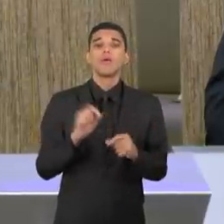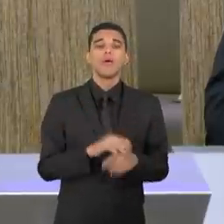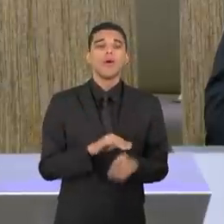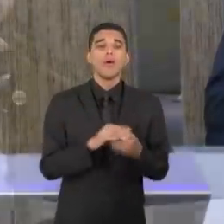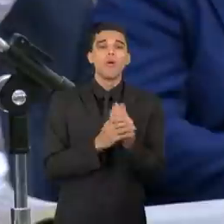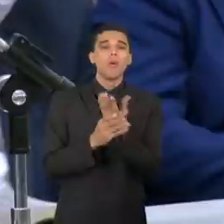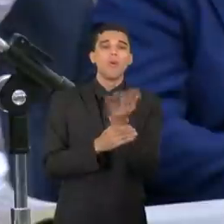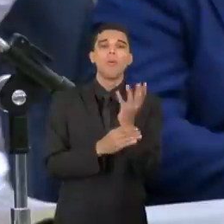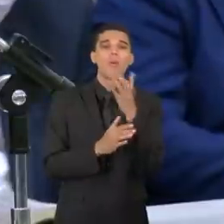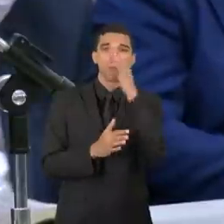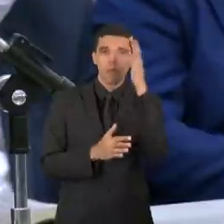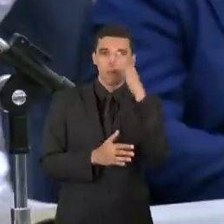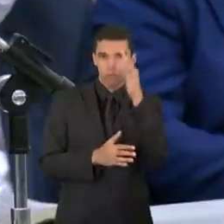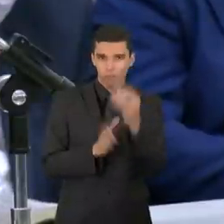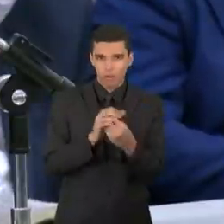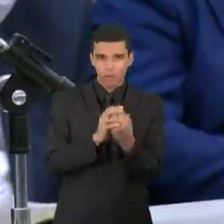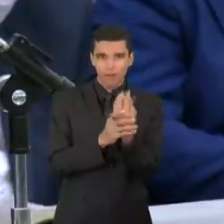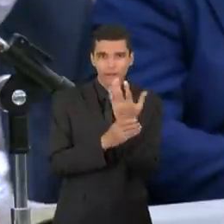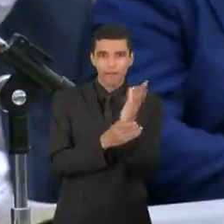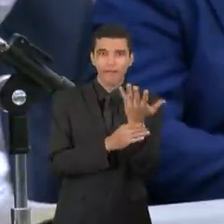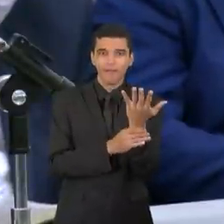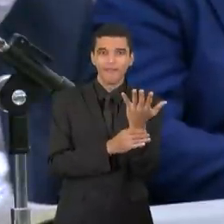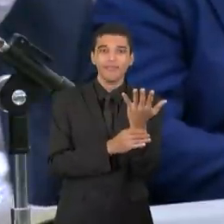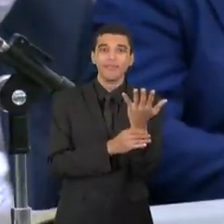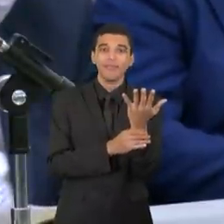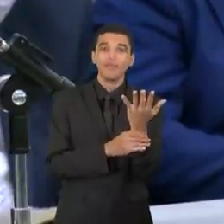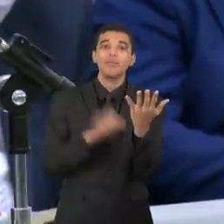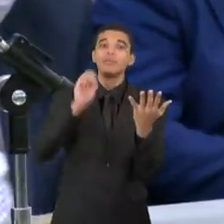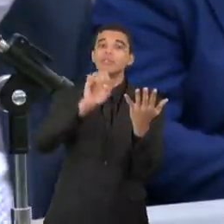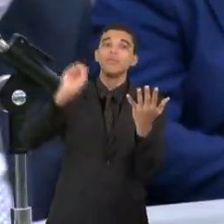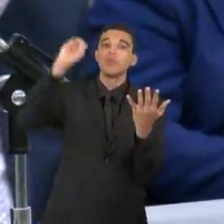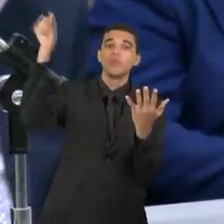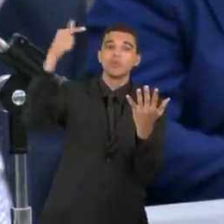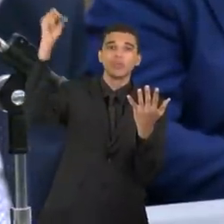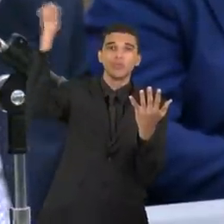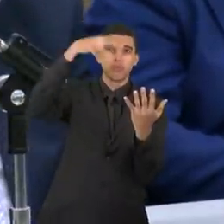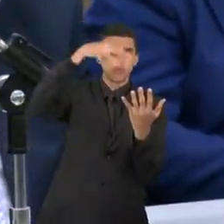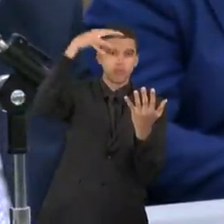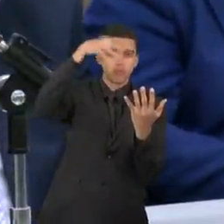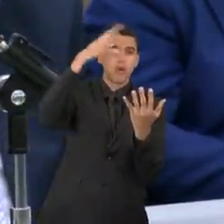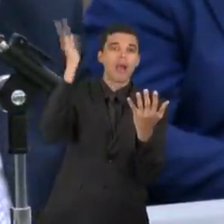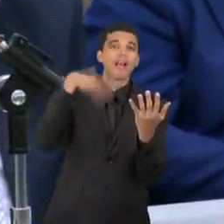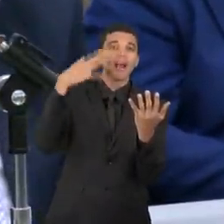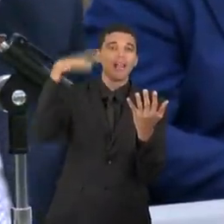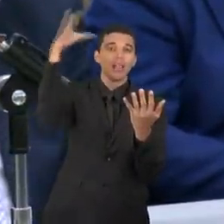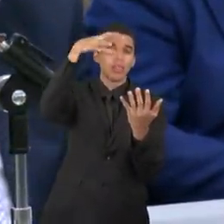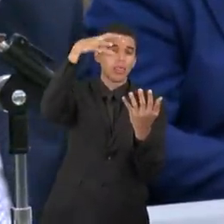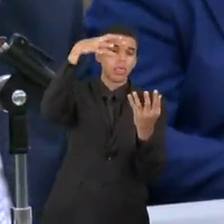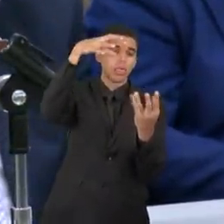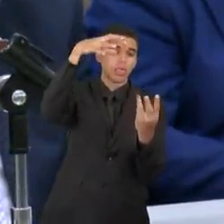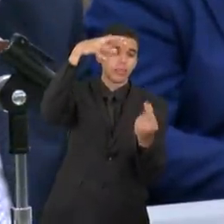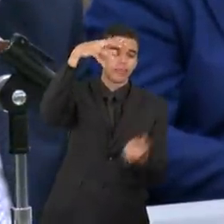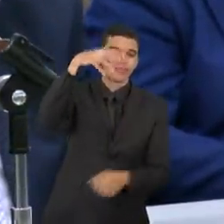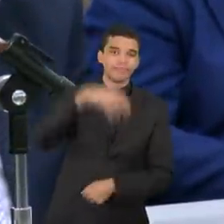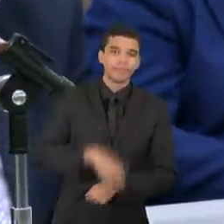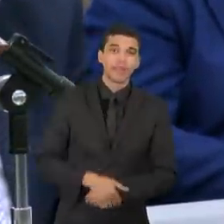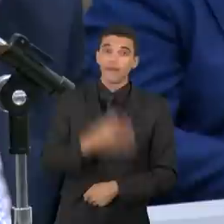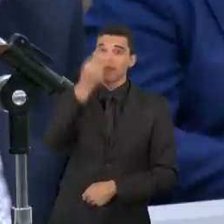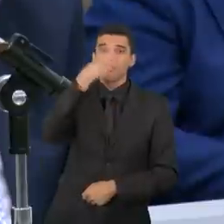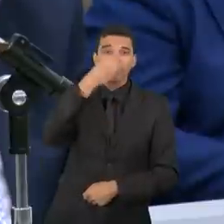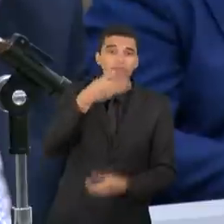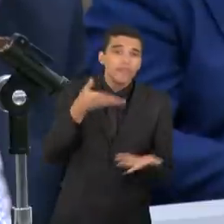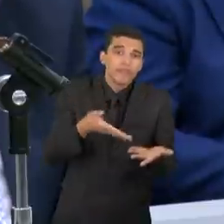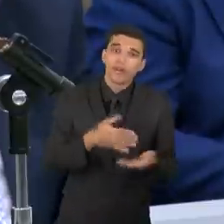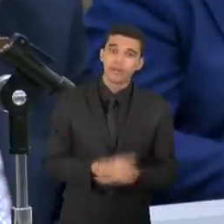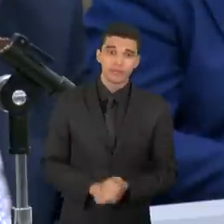conhece mais. Mas a misericórdia do Senhor é de eternidade a